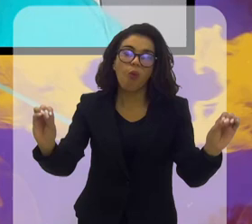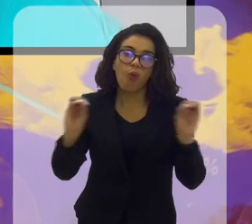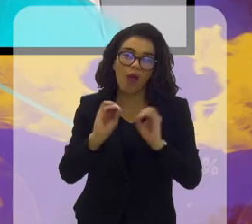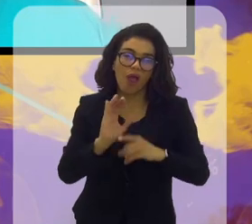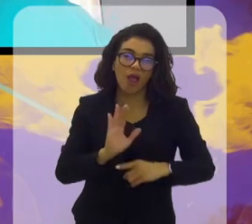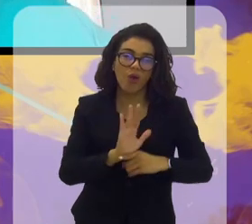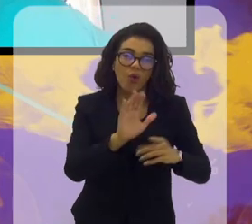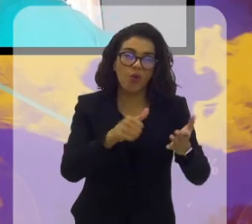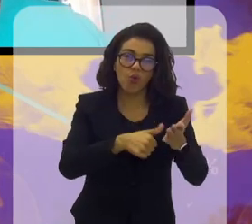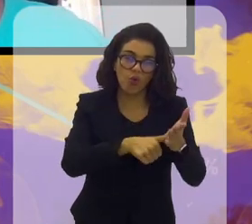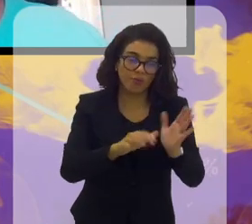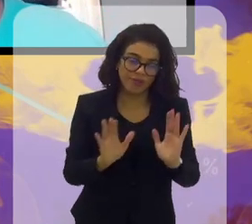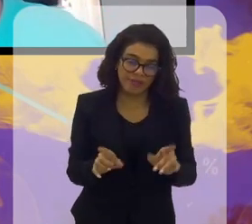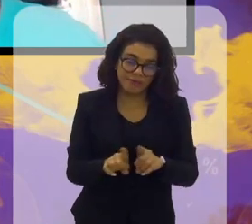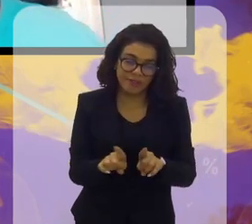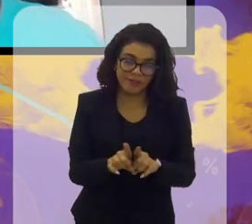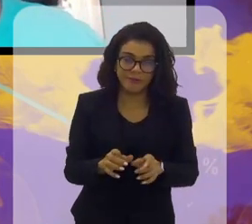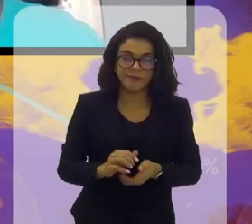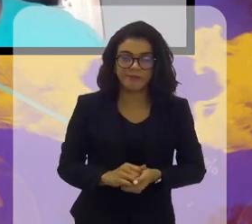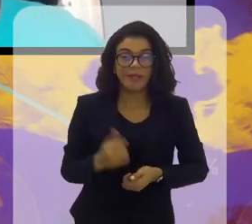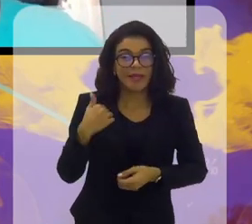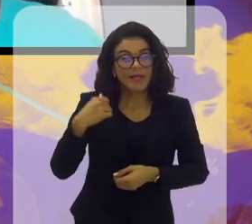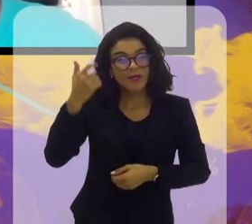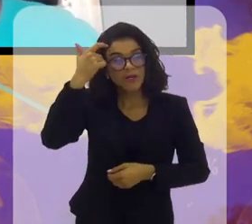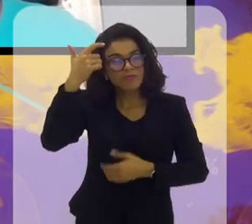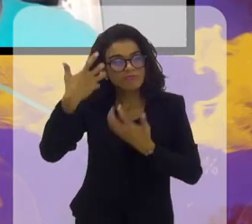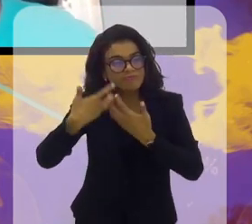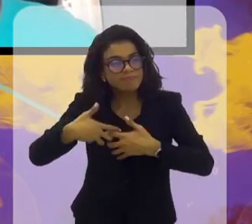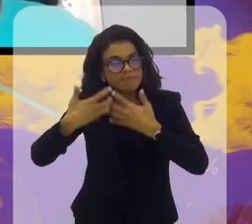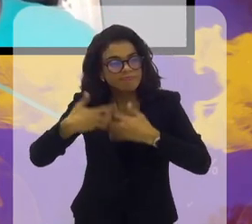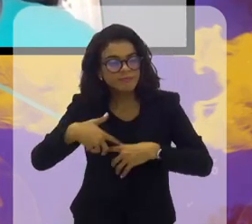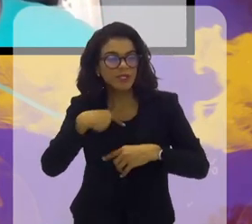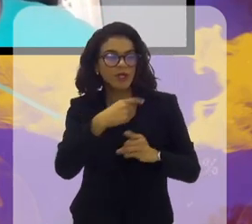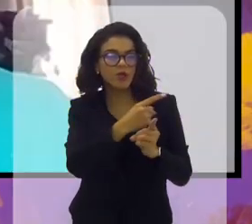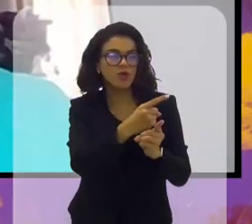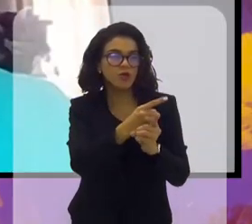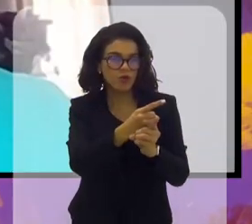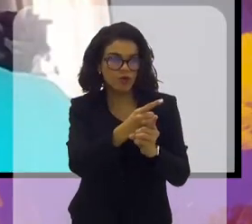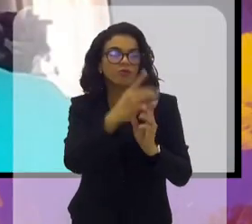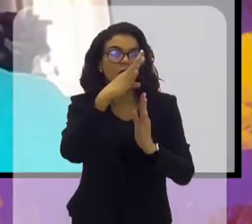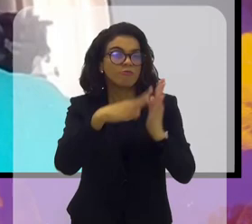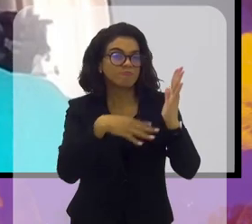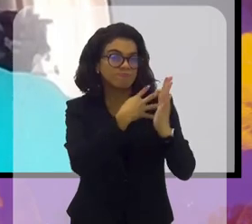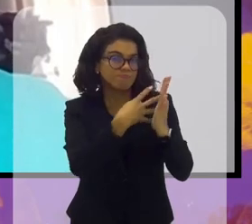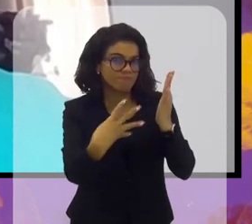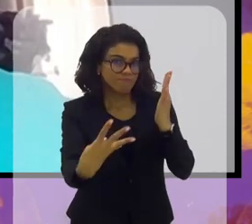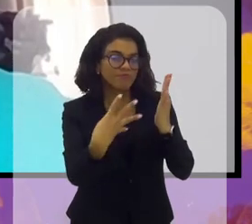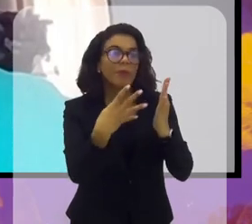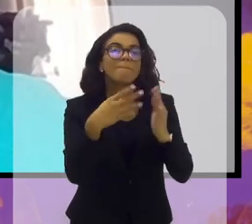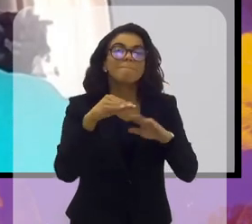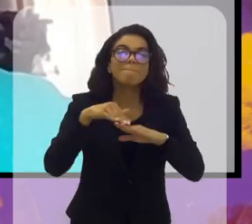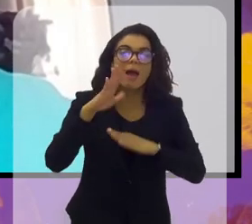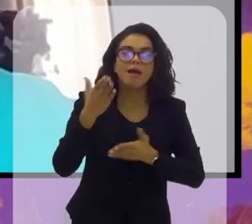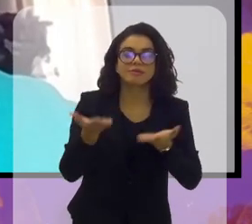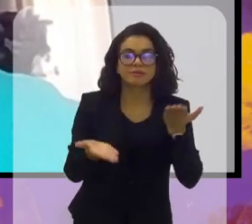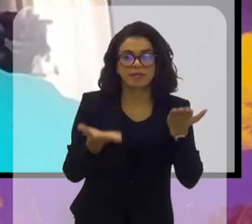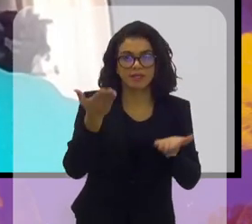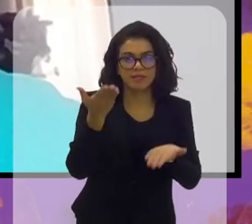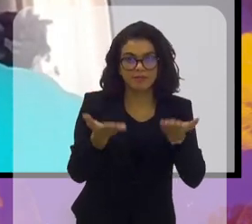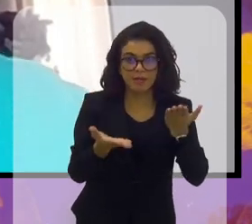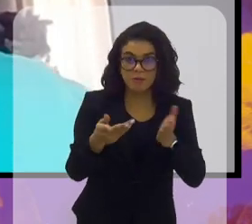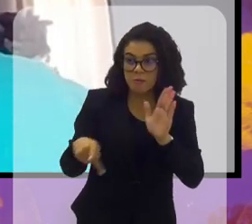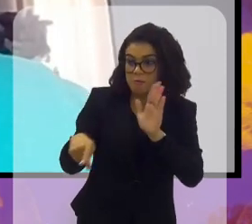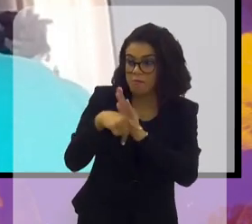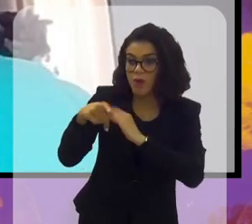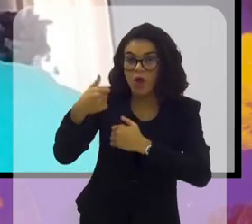nem os próprios clubes. Okay? O que é que eu penso? Encontraram um calendário mais